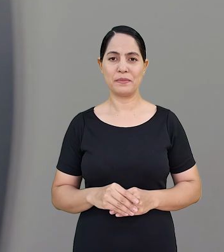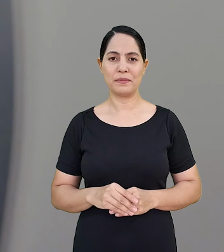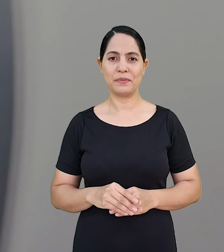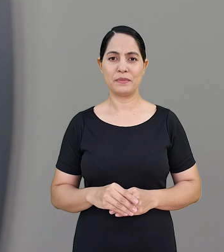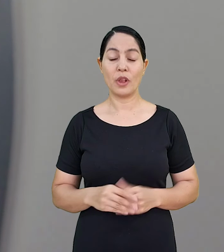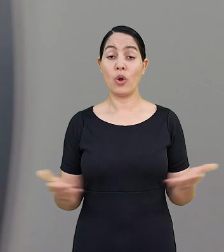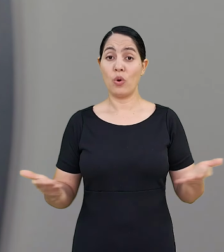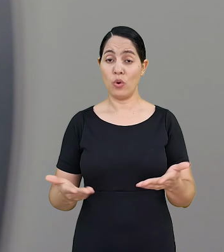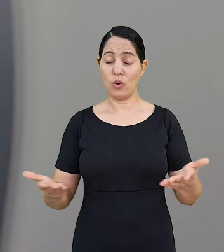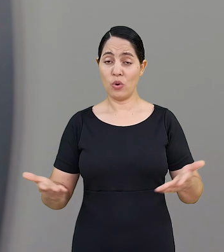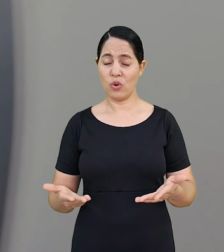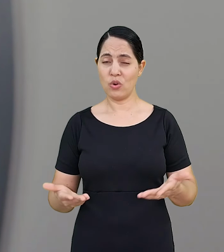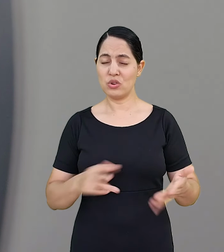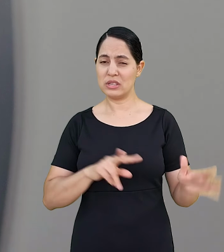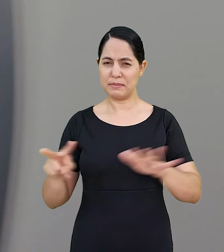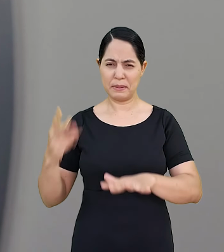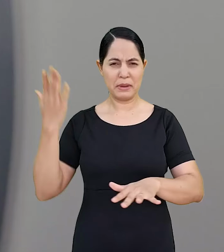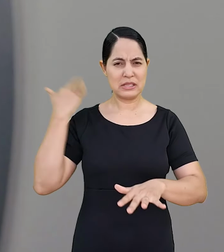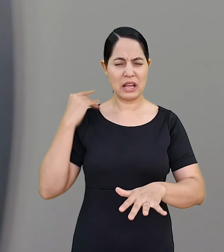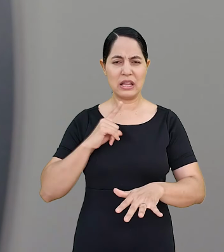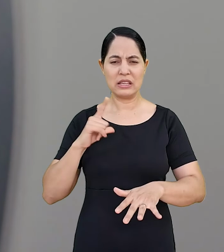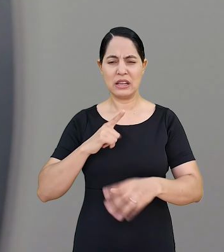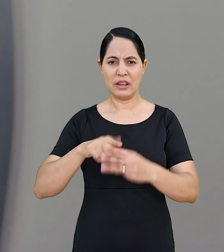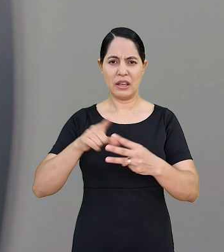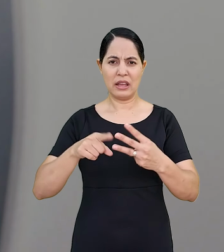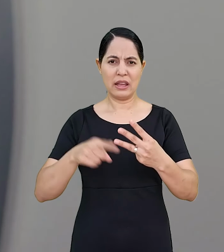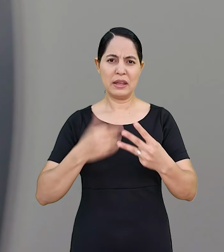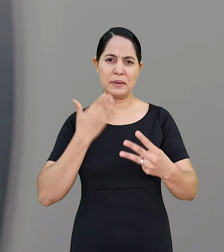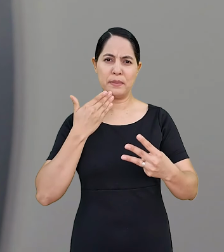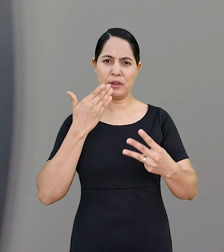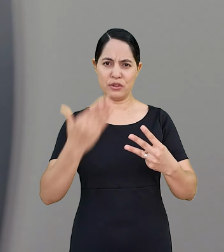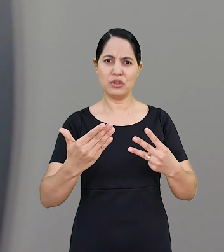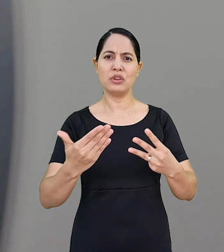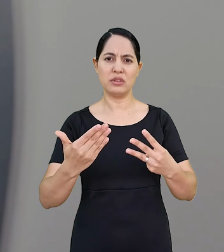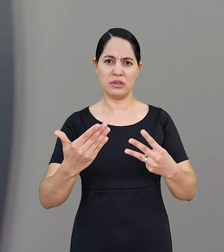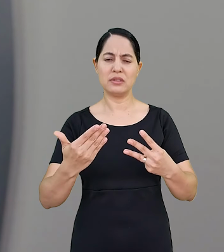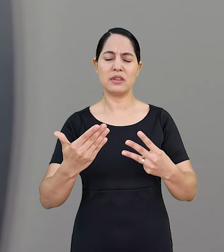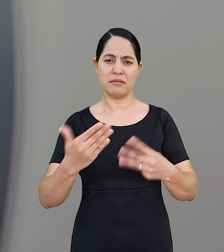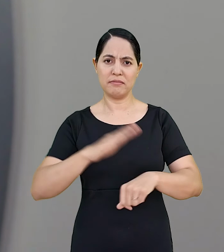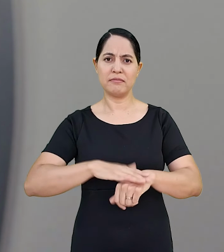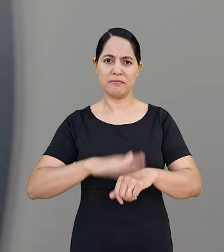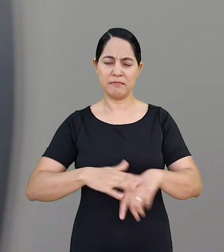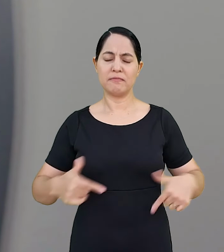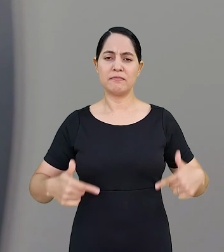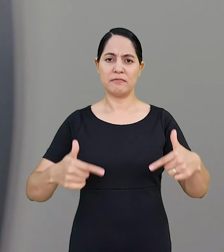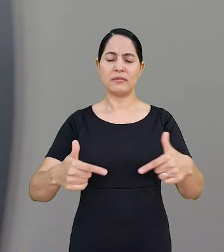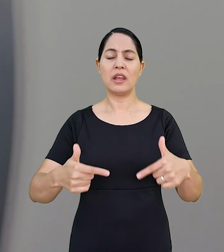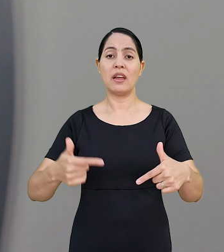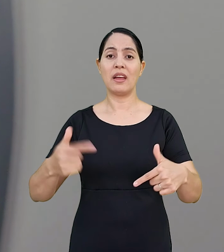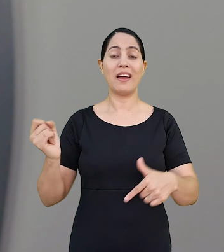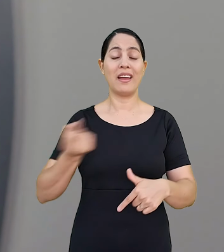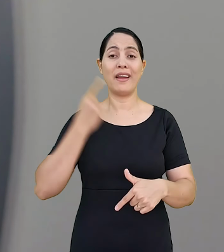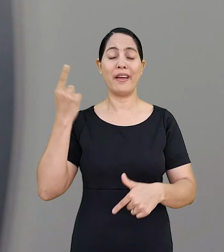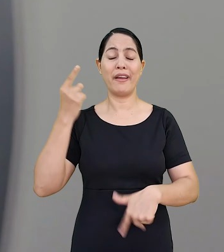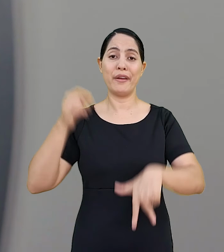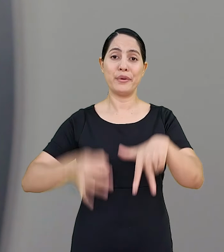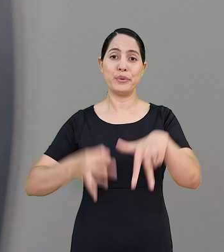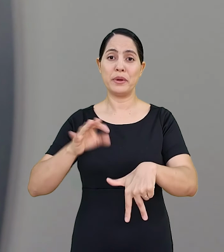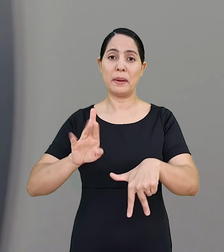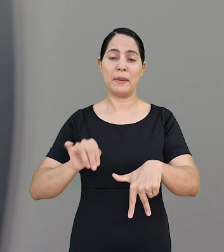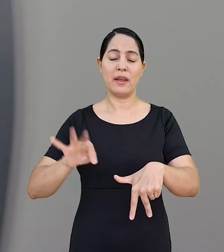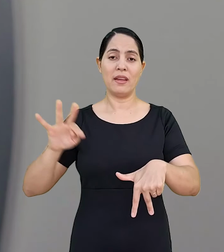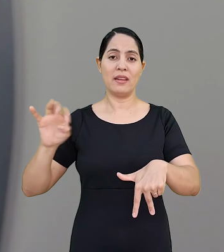Conselho apreciou essa semana que passou agora foram 3 representações feitas contra o agora ex-juiz Bretas. Uma delas